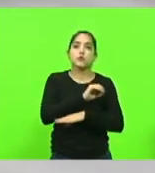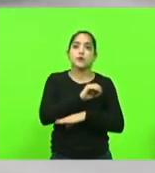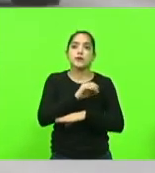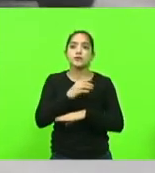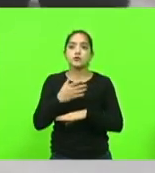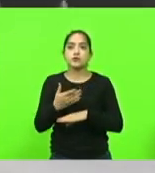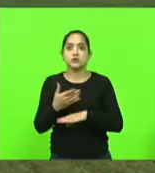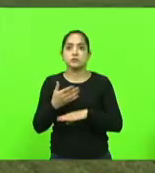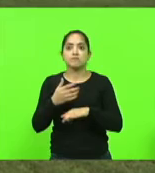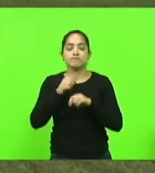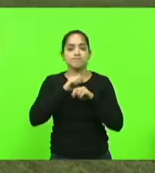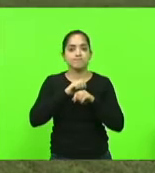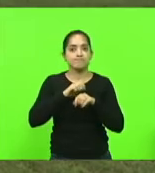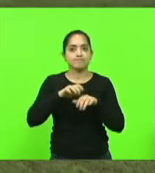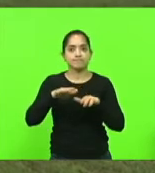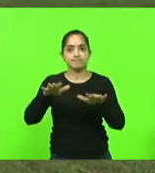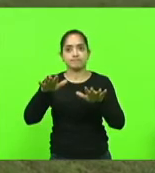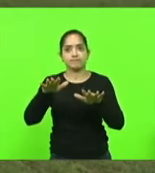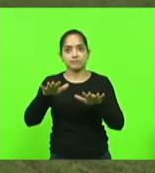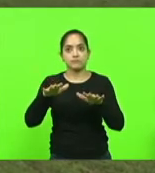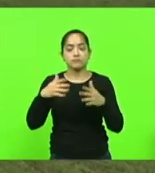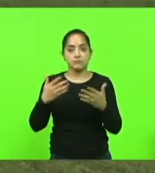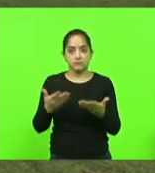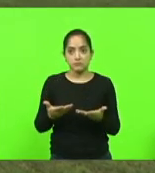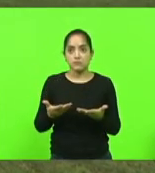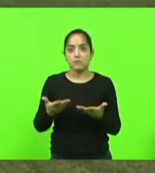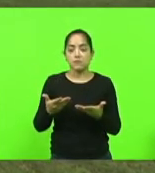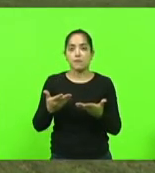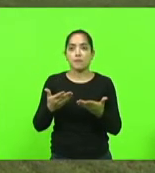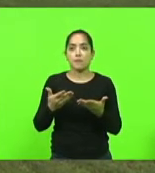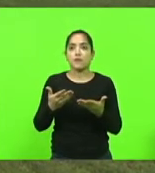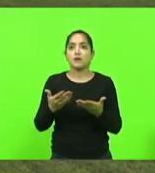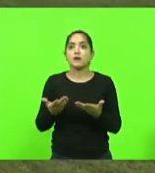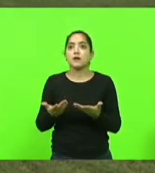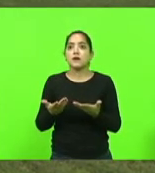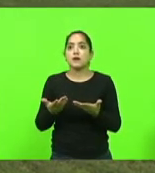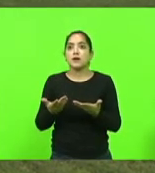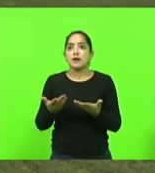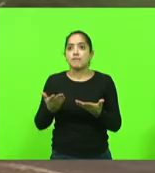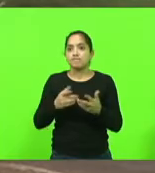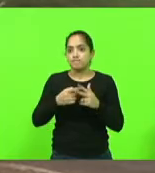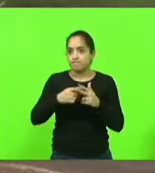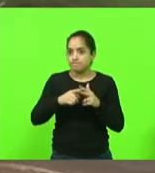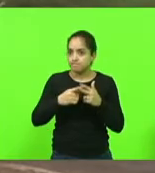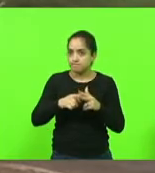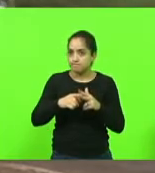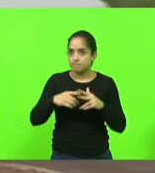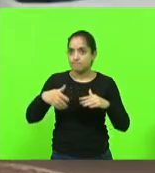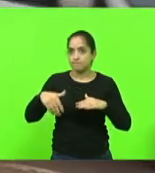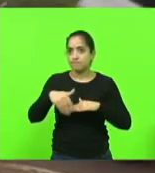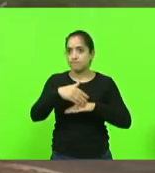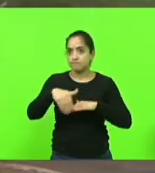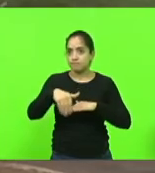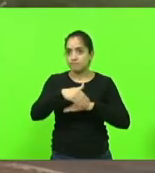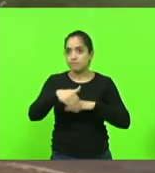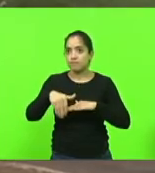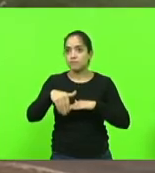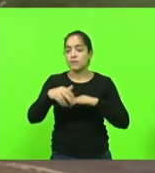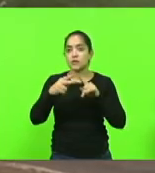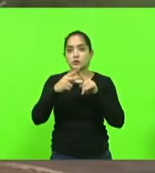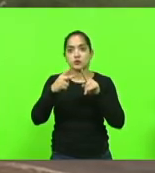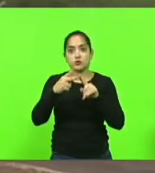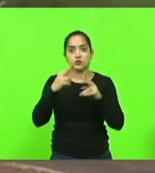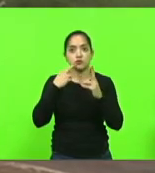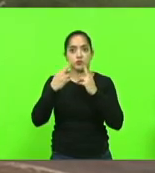uma repercussão muito grande perante a sociedade. Nós estamos em recuperação, deputado Moacir Sopelsa, também de duas rodovias,